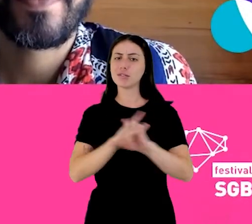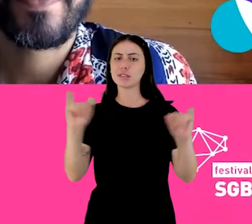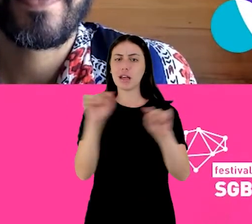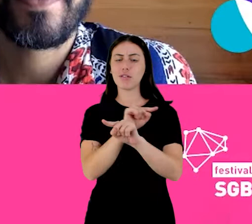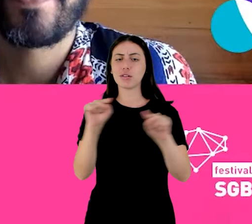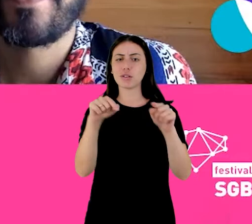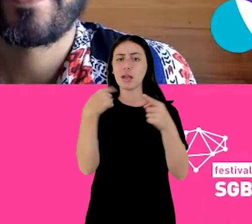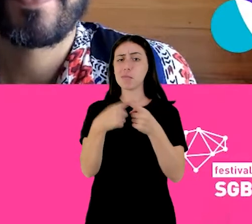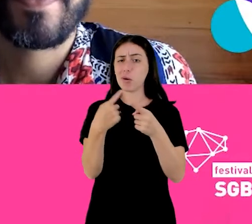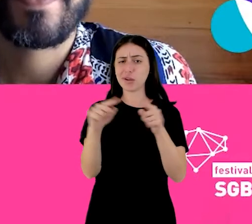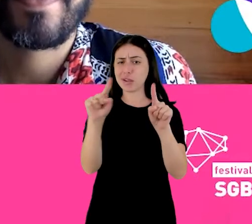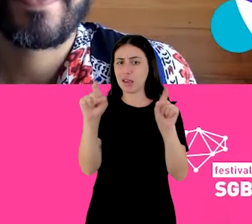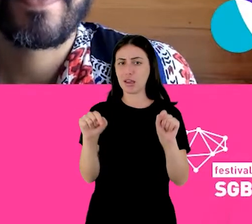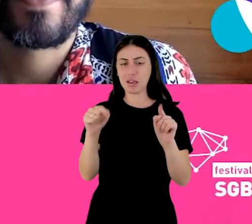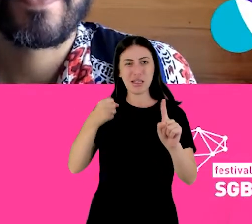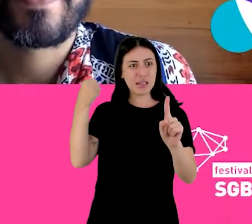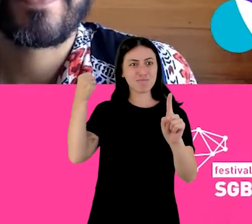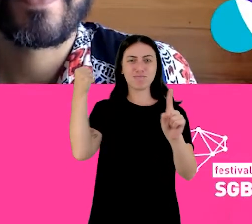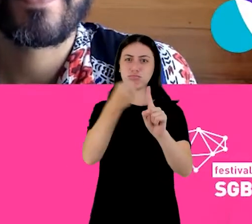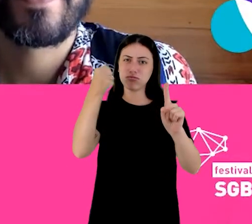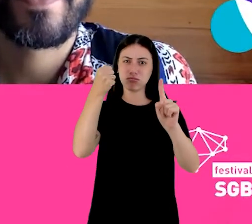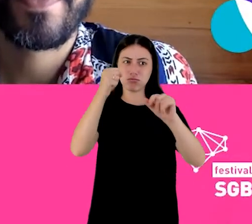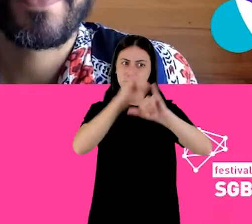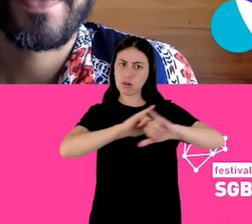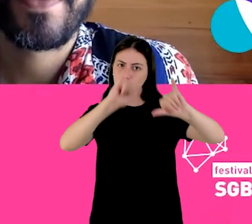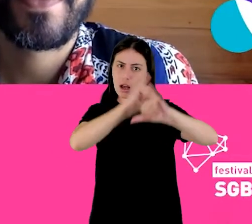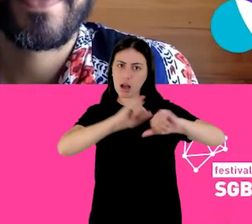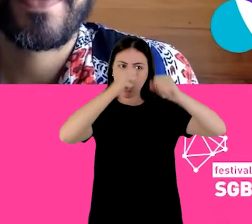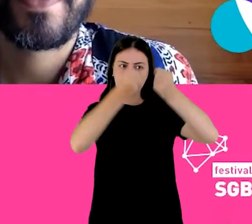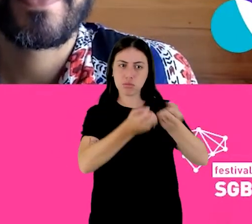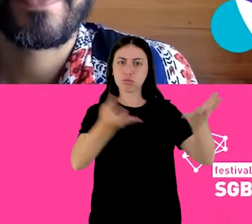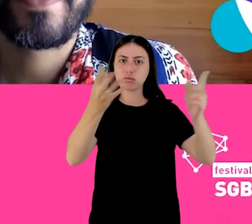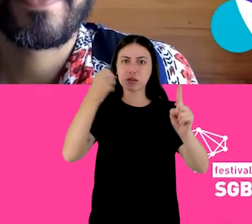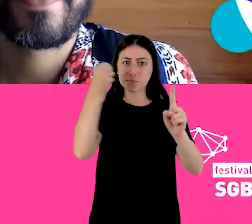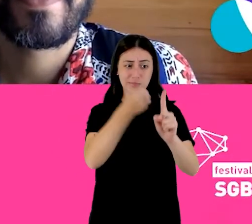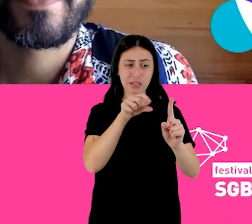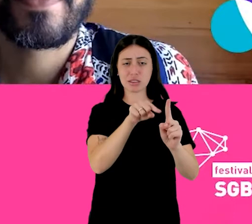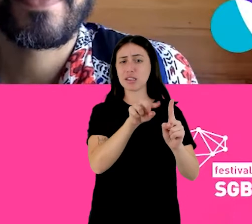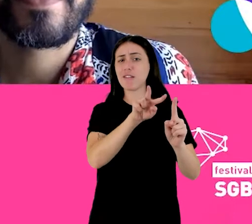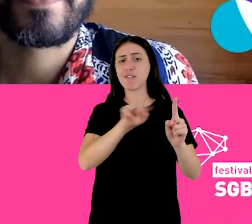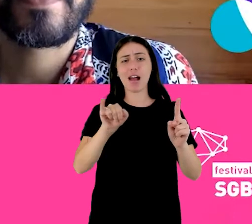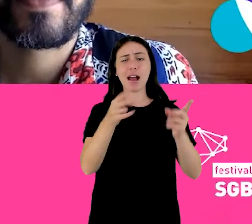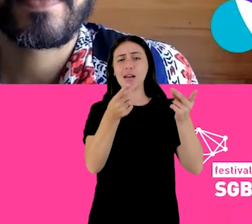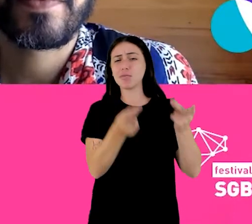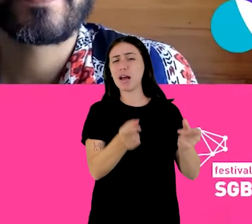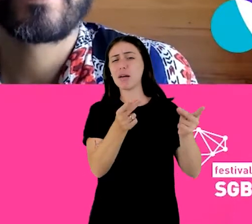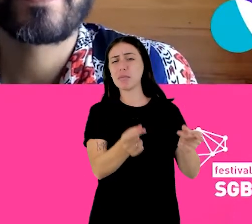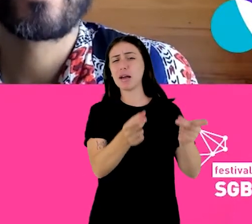e isso, na verdade, eu queria falar, porque o mercado da distribuição de impacto, ele veio para